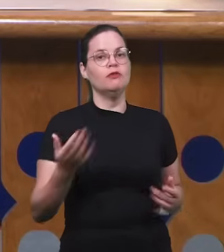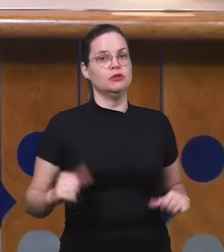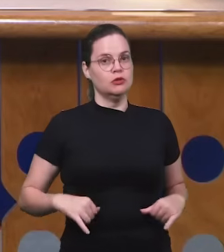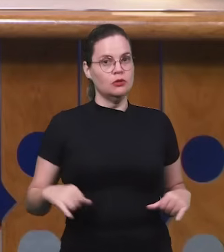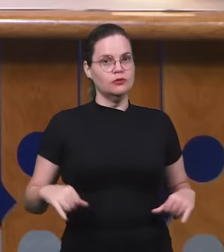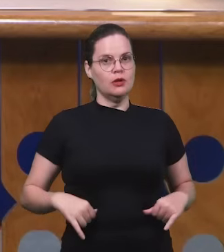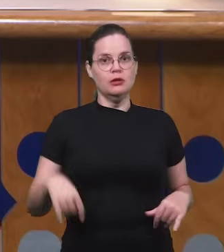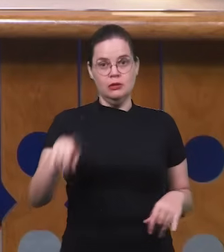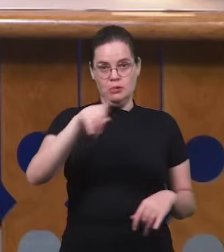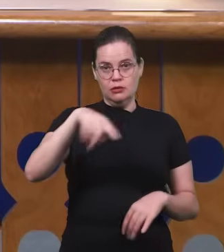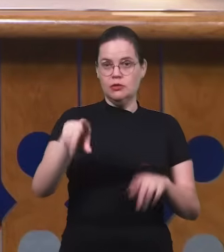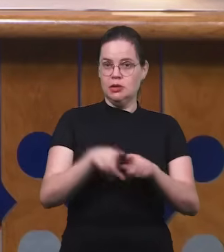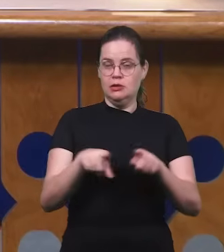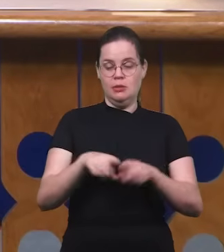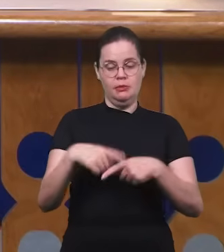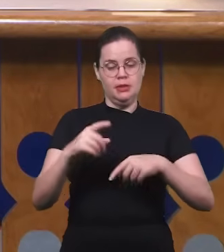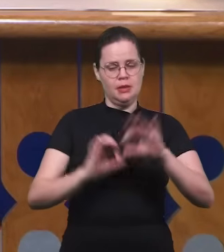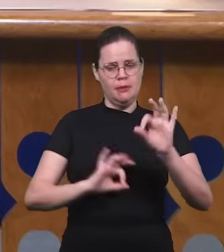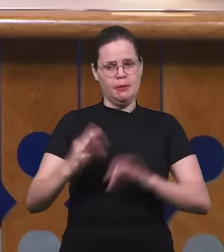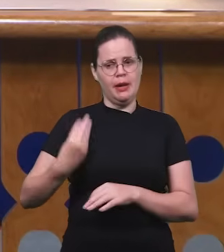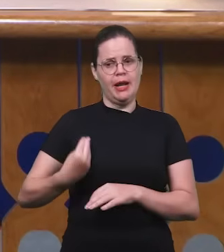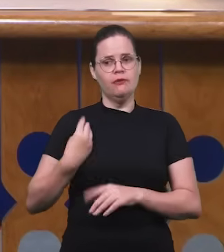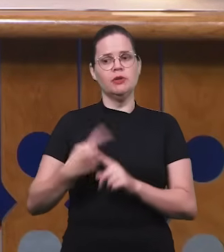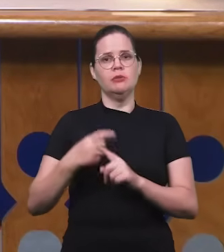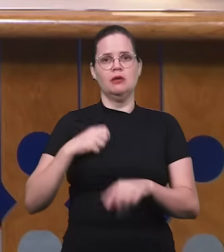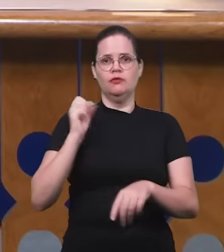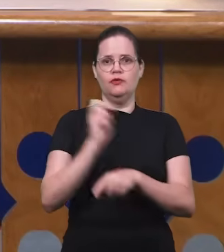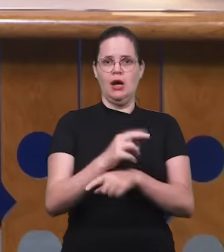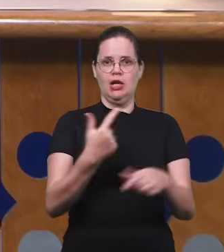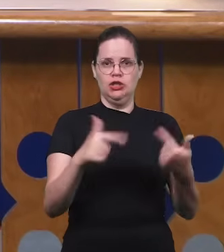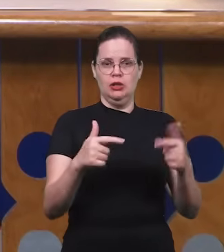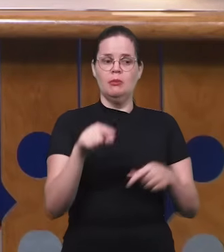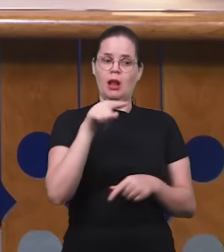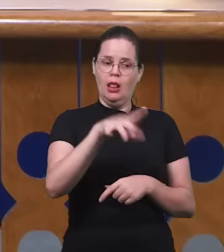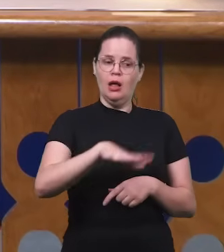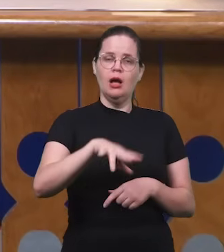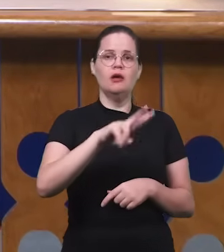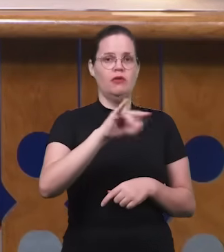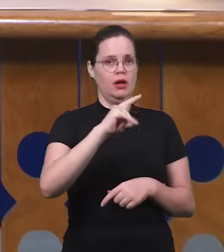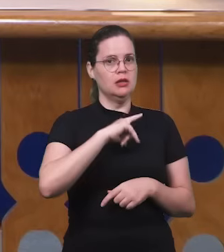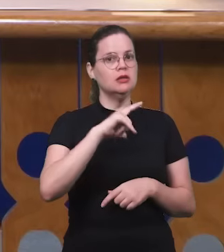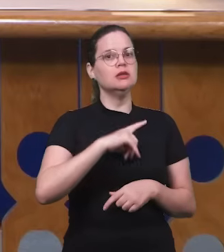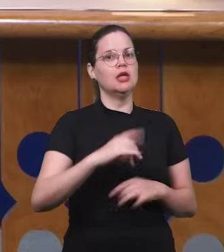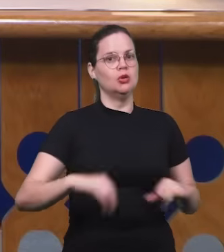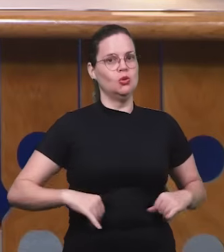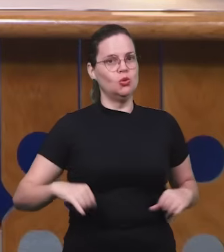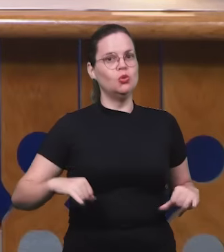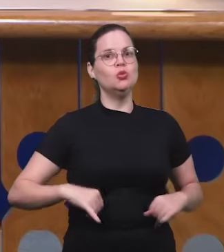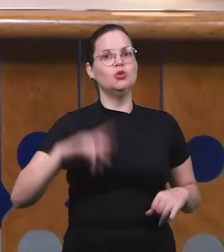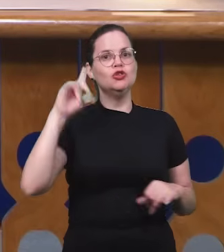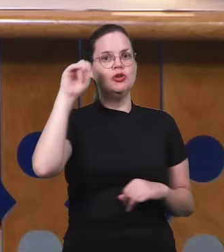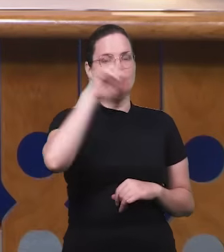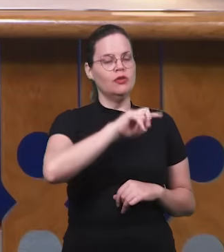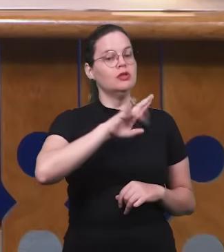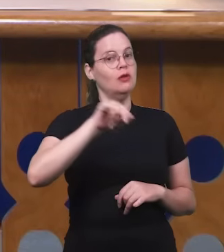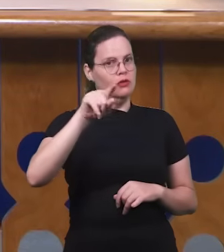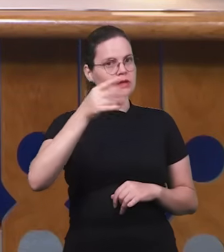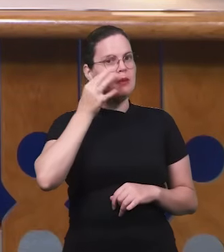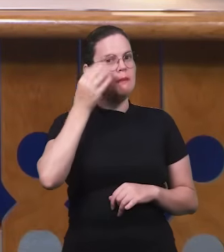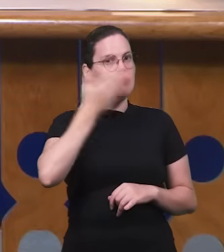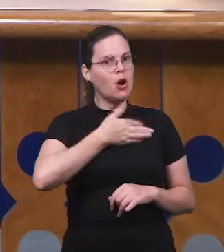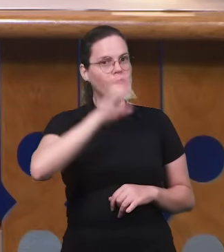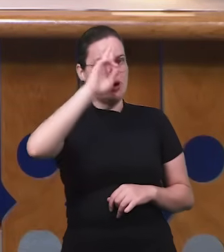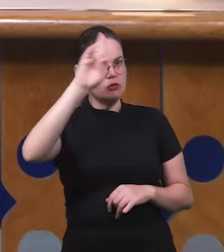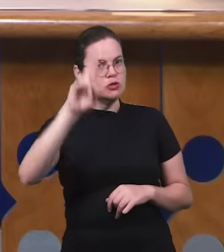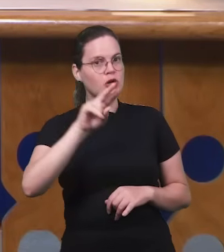trabalho, vão almejam uma posição melhor na vida profissional, se prepare. Você vai ser provado. O Senhor não